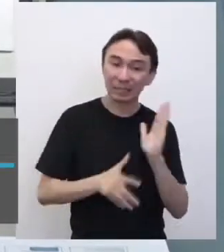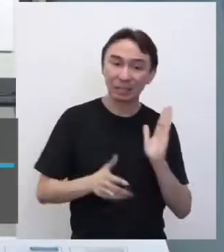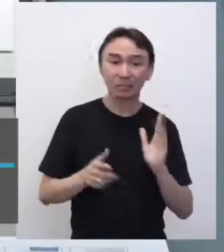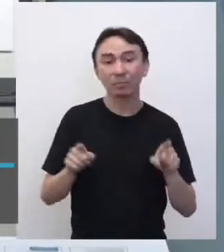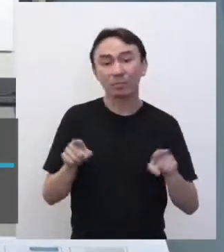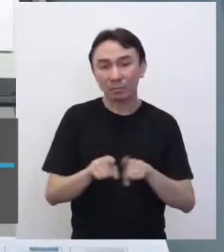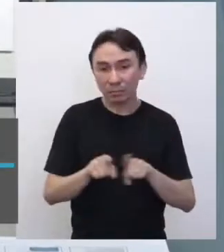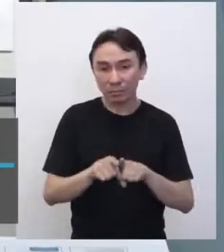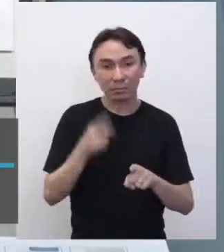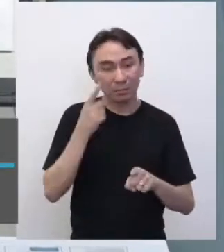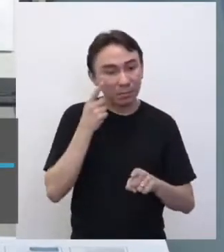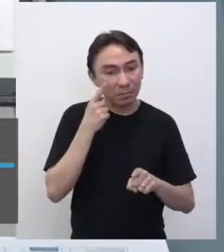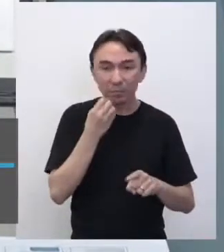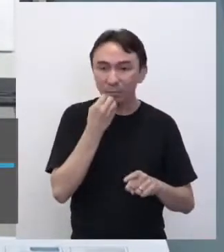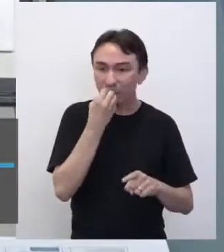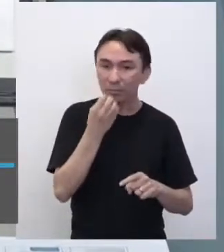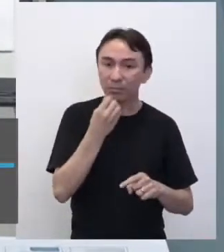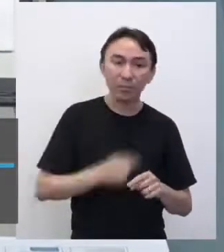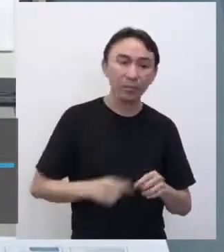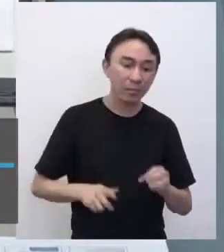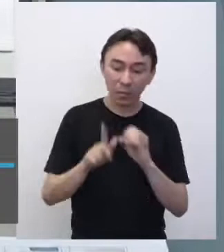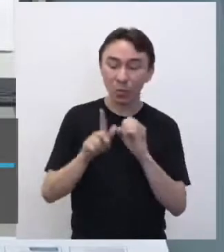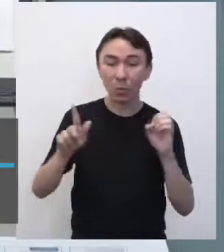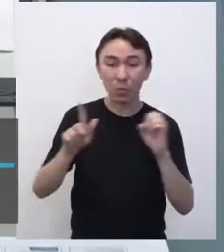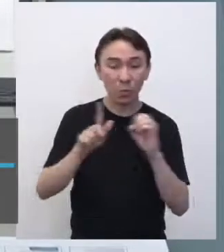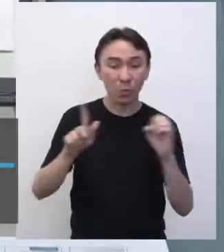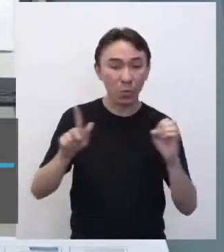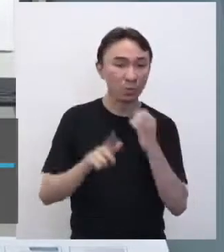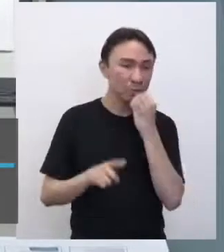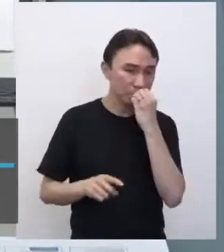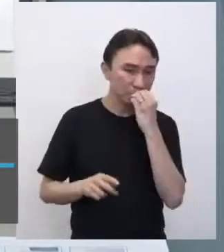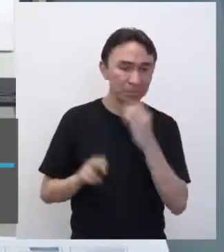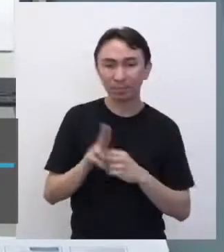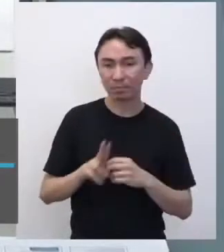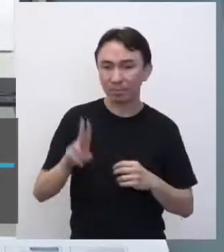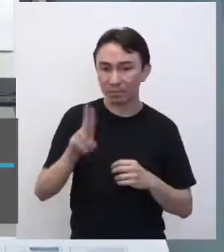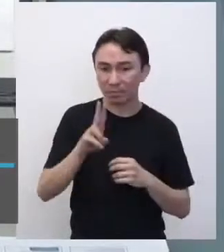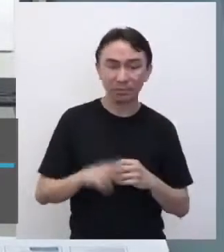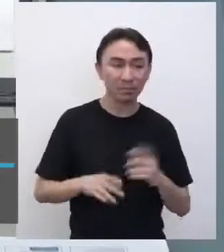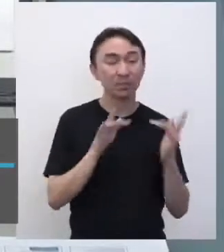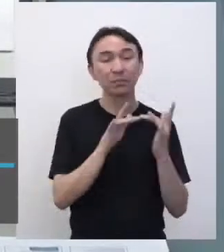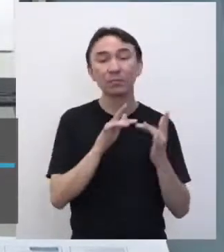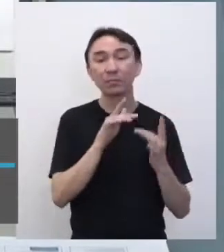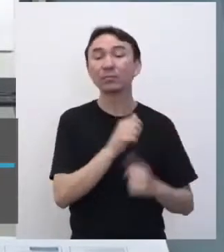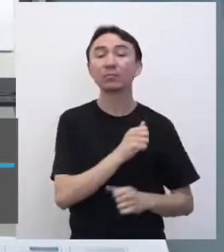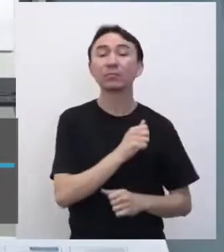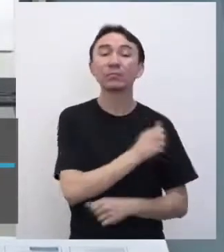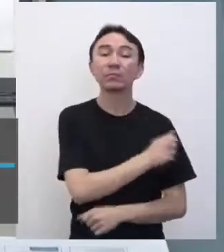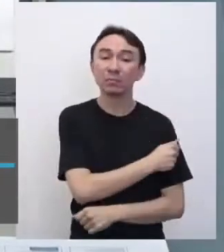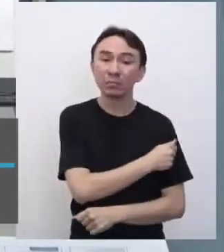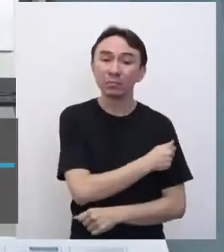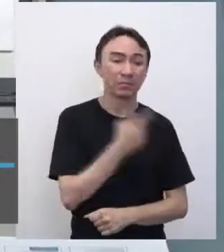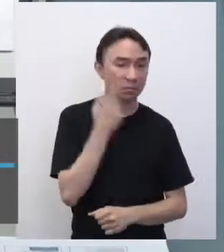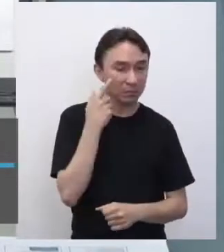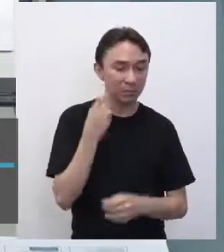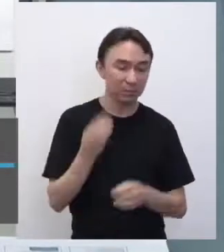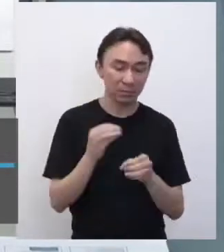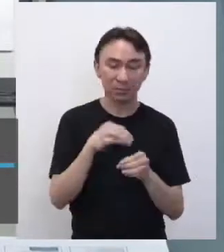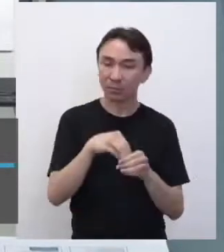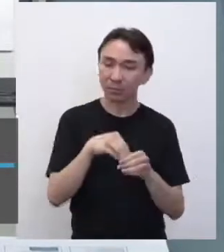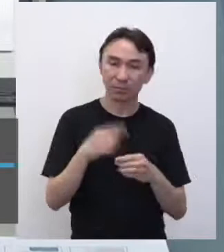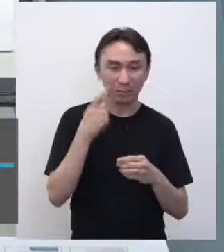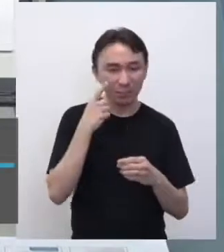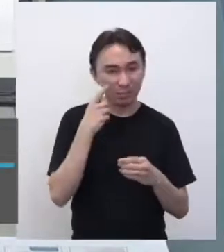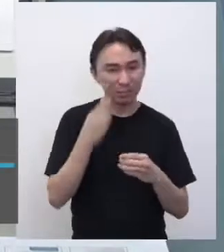então, vamos usar o Google Forms, sim, é uma ferramenta que a gente tem para entrar em contato com os alunos, deixar o nosso conteúdo, a nossa aula